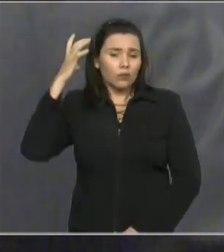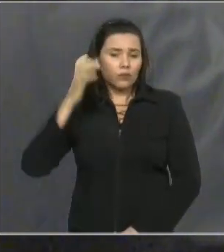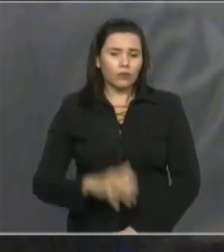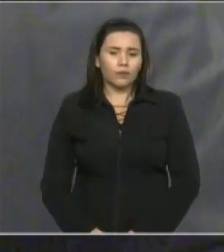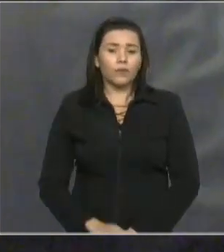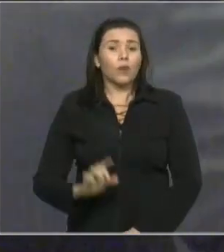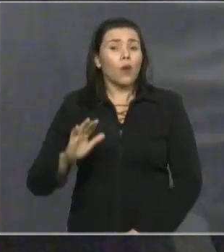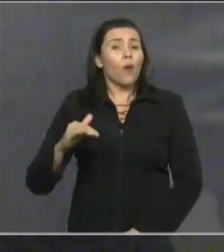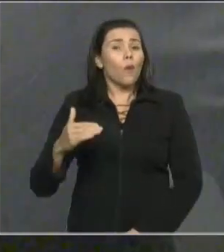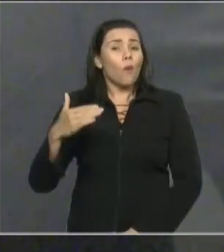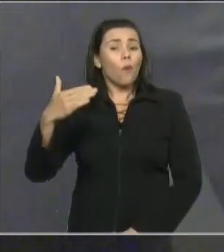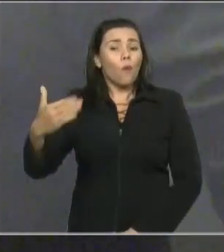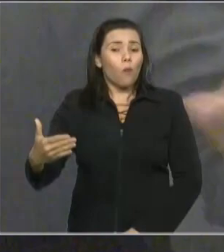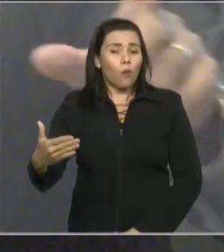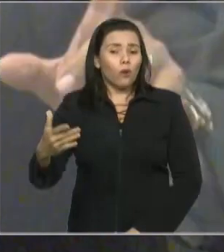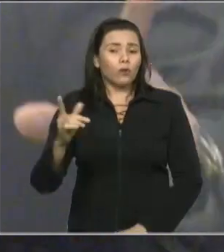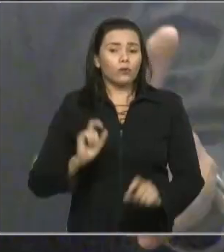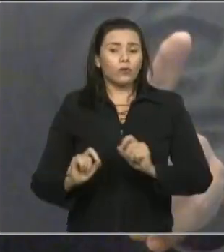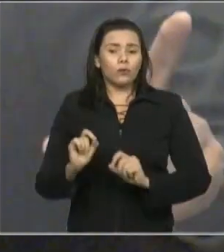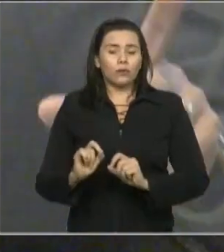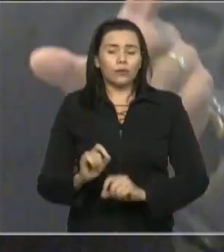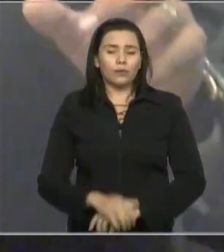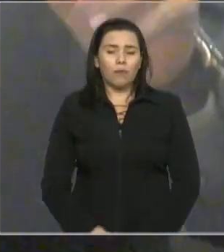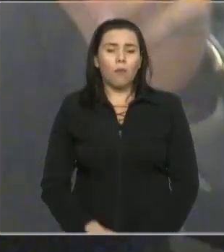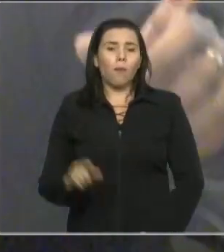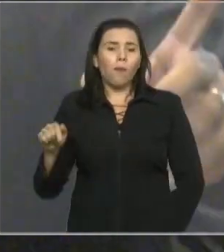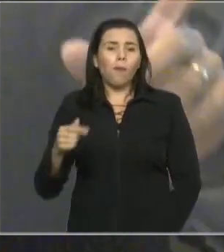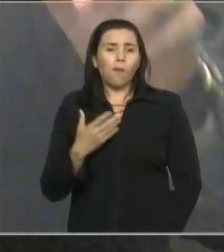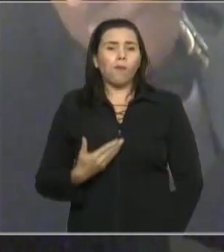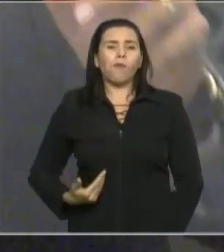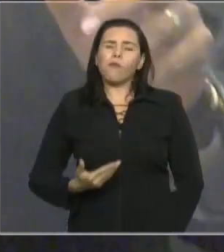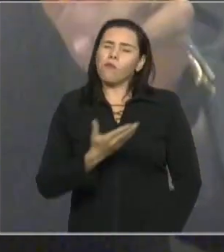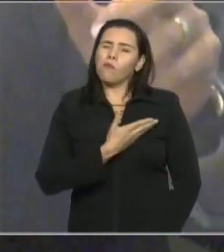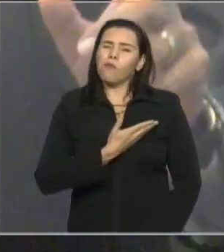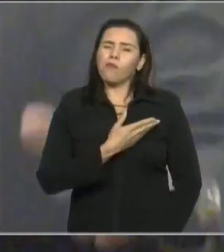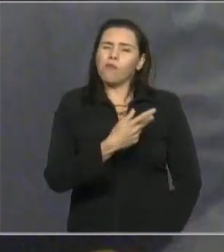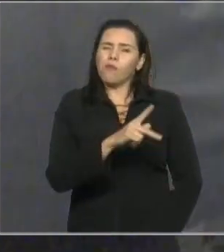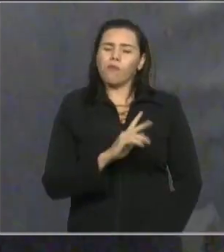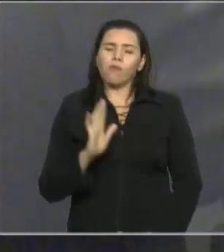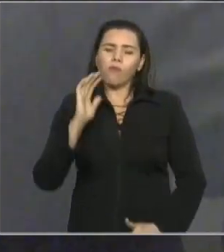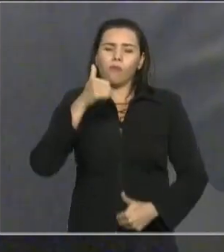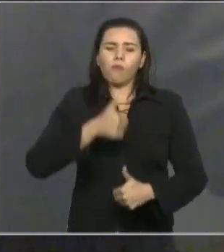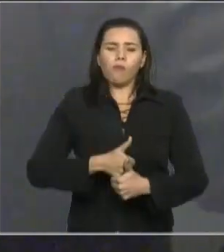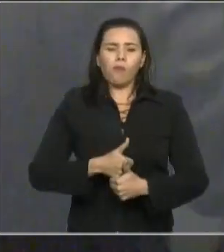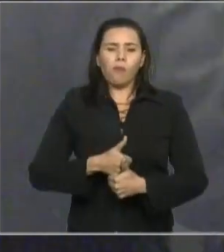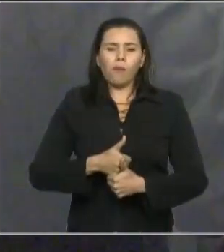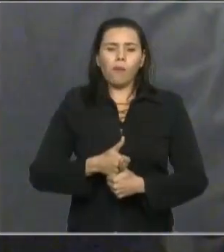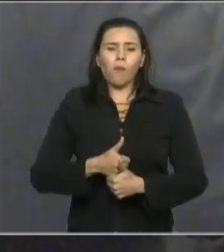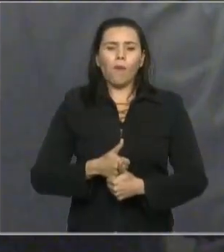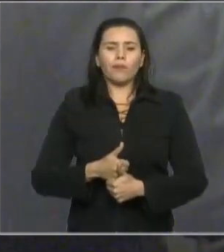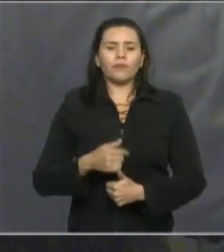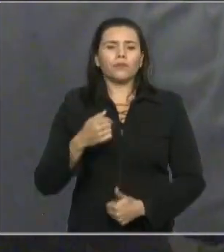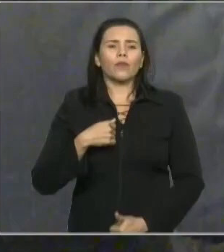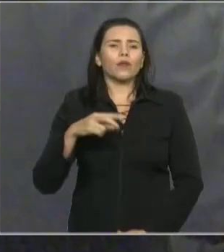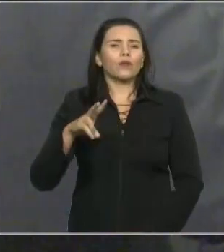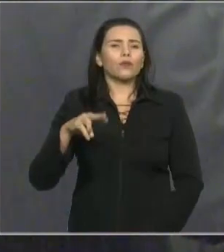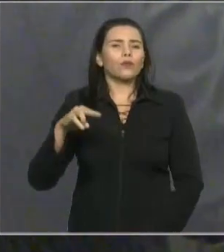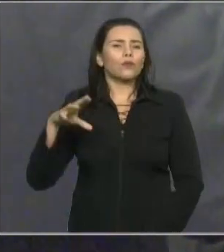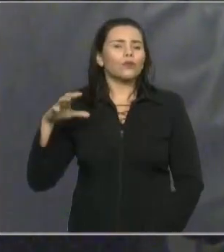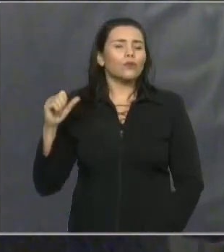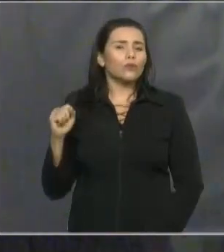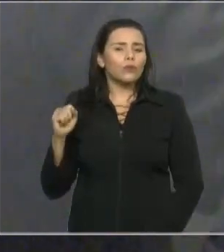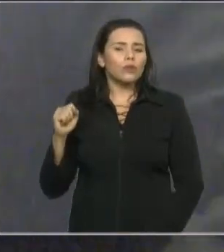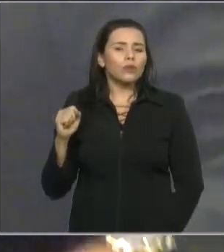do governo Rosiana, ele chegou a colocar outdoors, cobrando que o governo pagasse os precatórios que haviam atrasado. Quando mudou